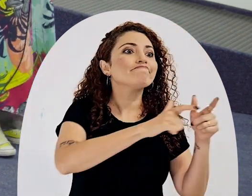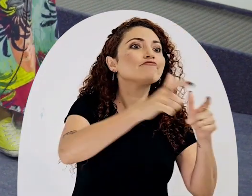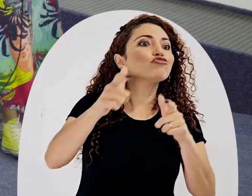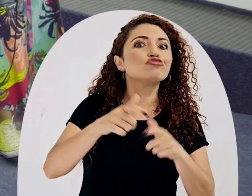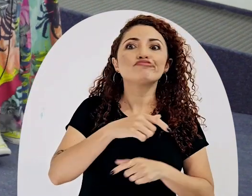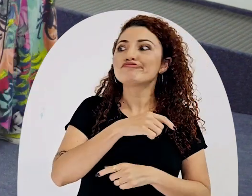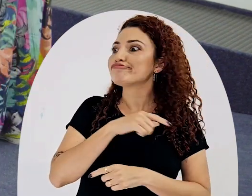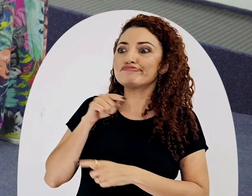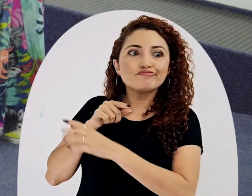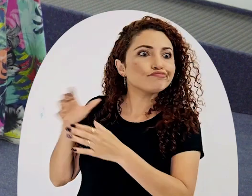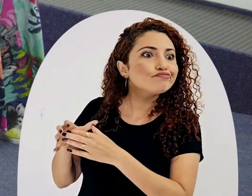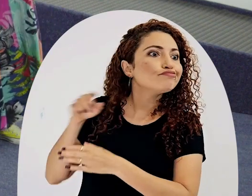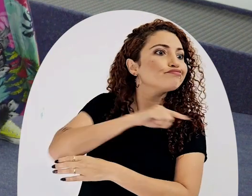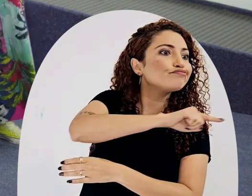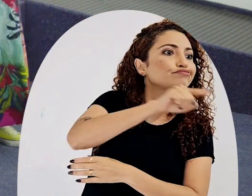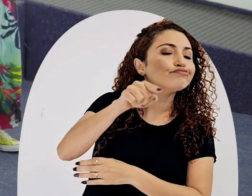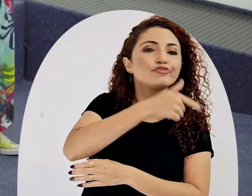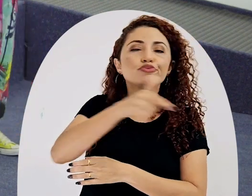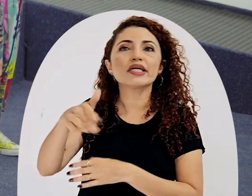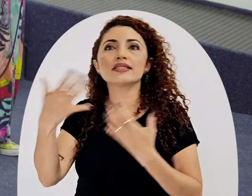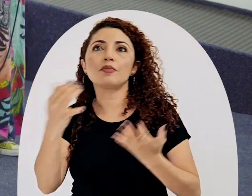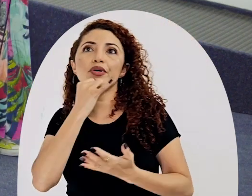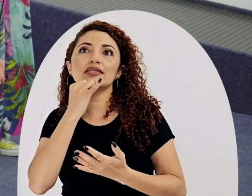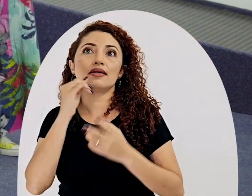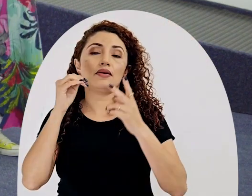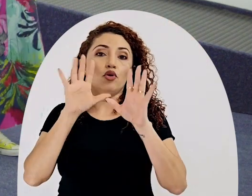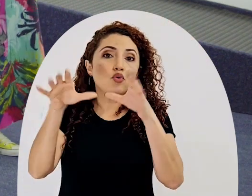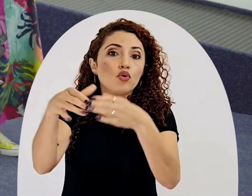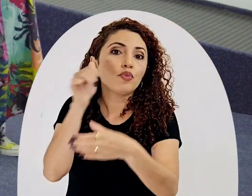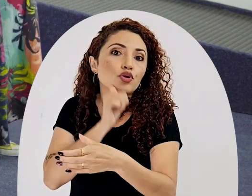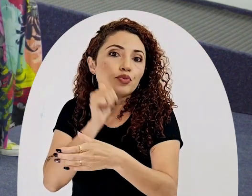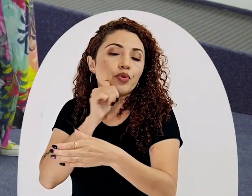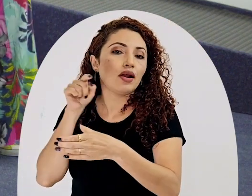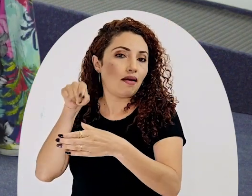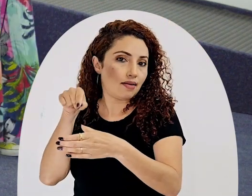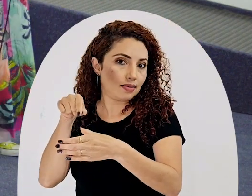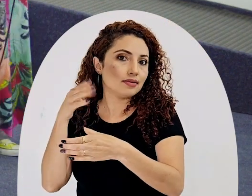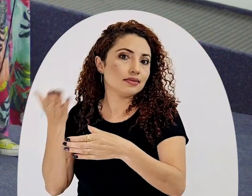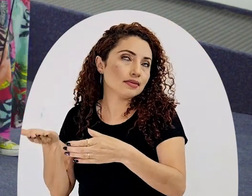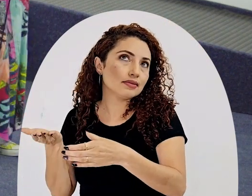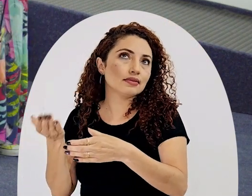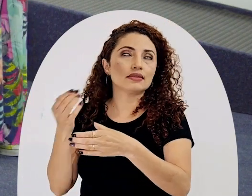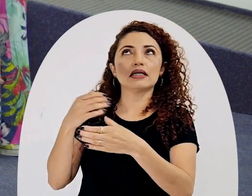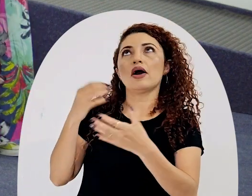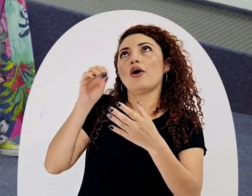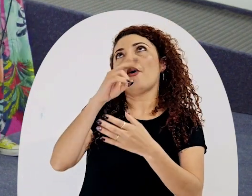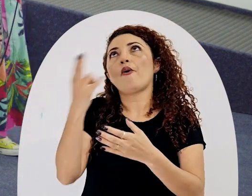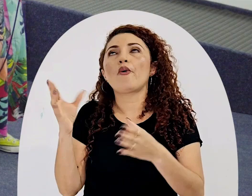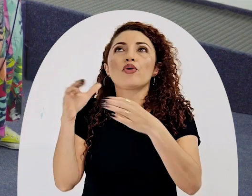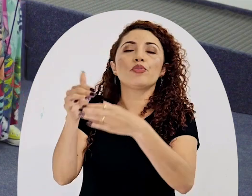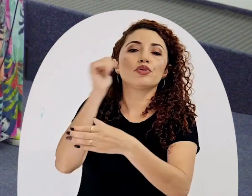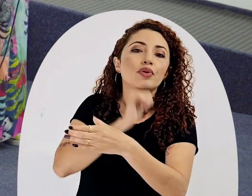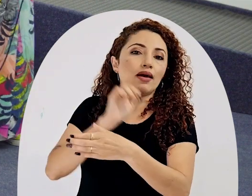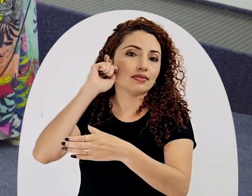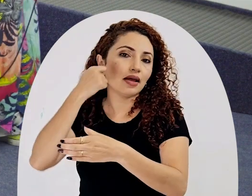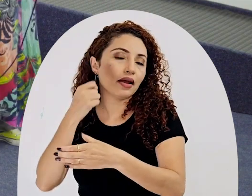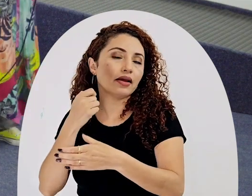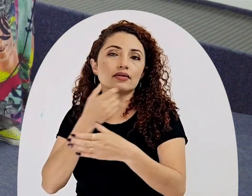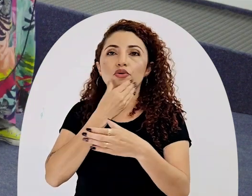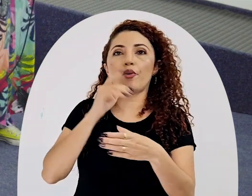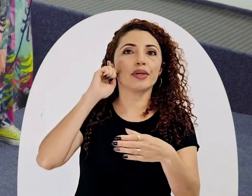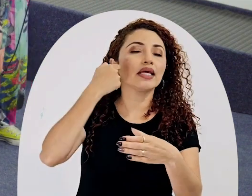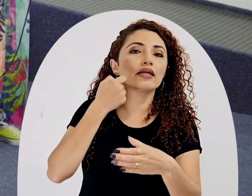de mulheres, geralmente ou mulheres negras, ou homens negros, ou pessoas com